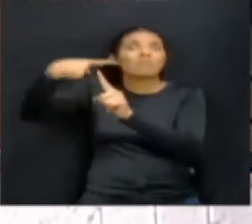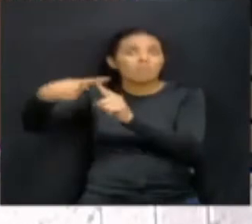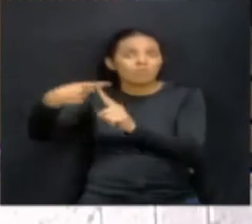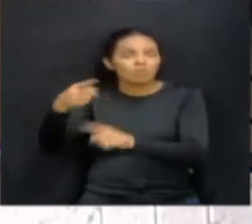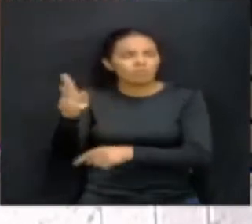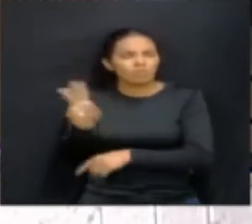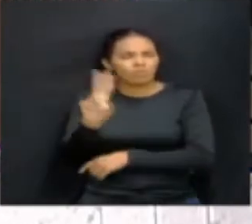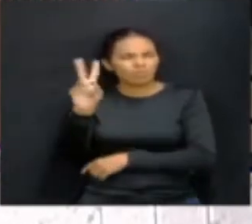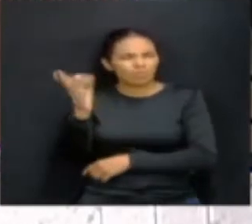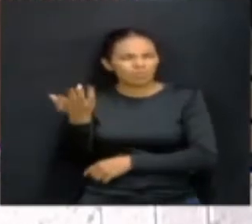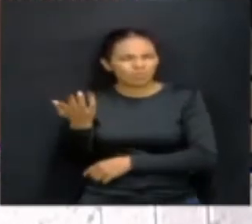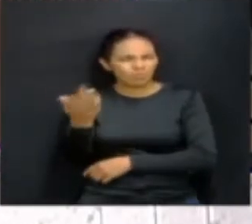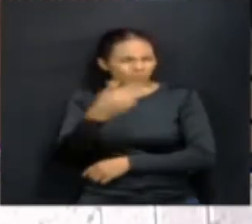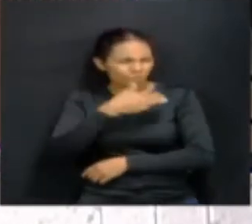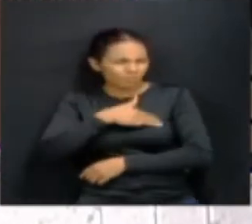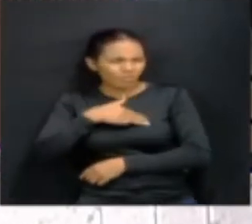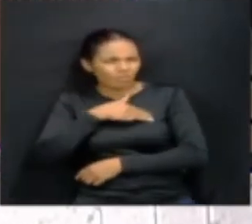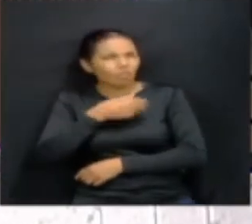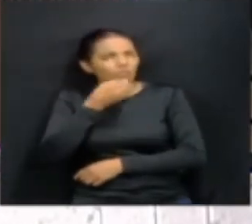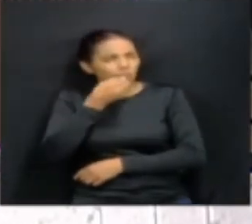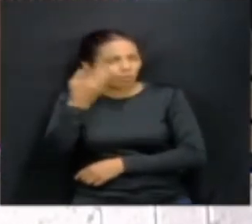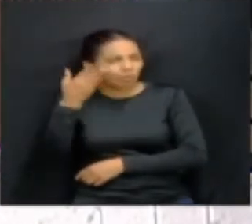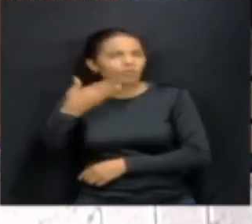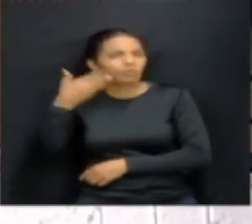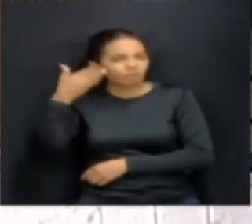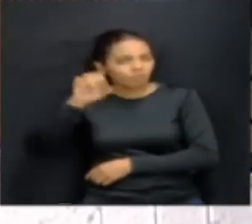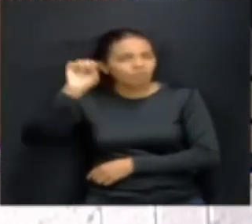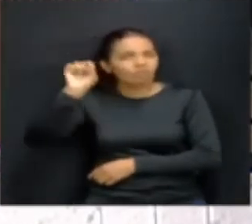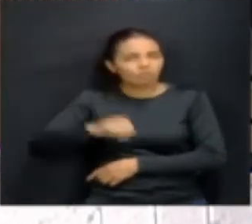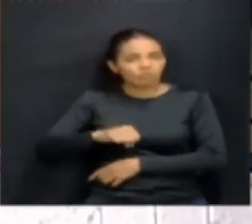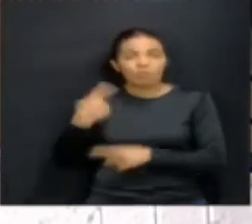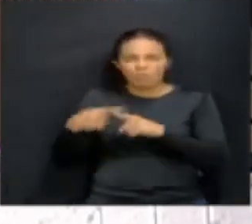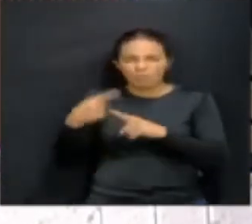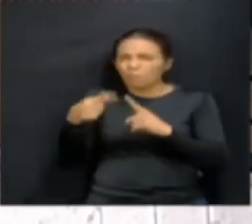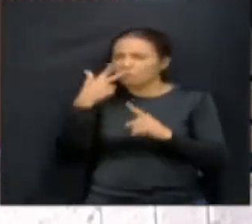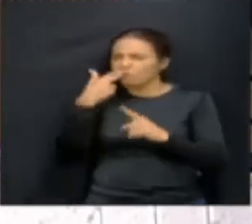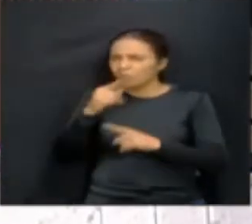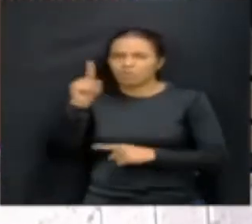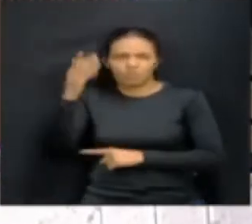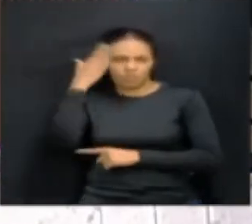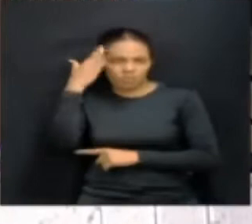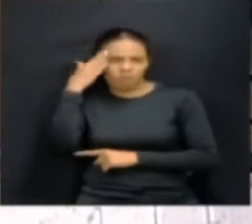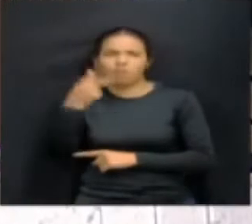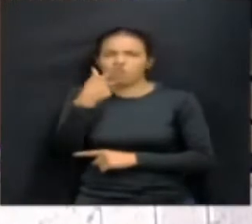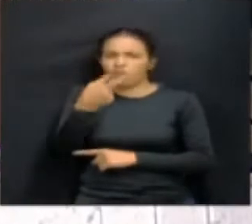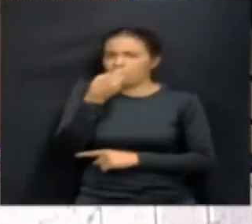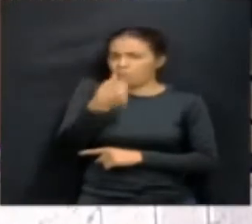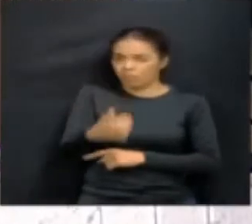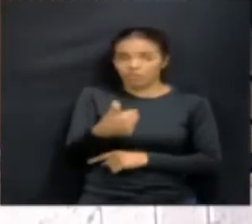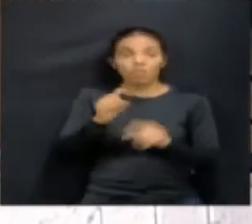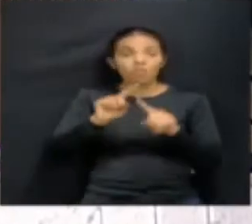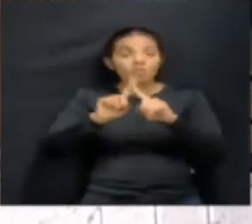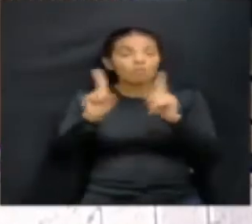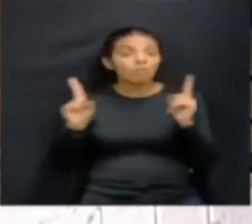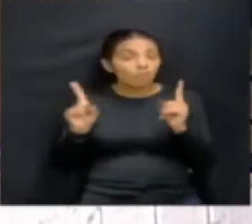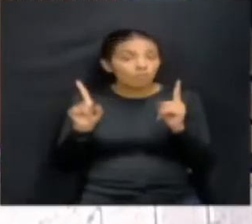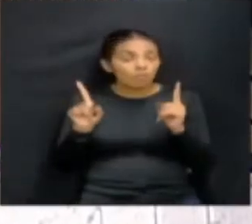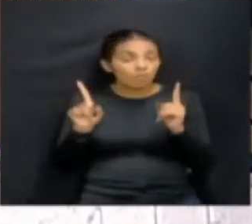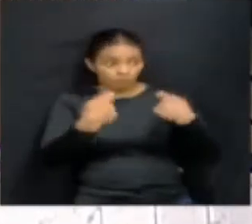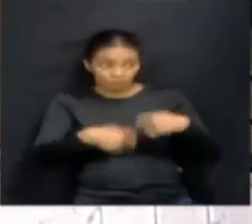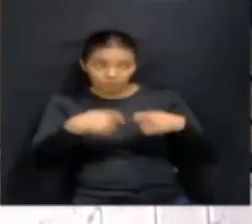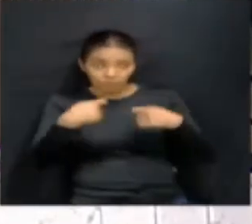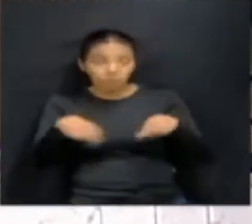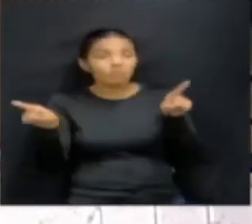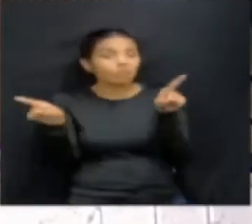Ministro é muito bom de discurso aliás um discurso eloquente bem falado mas de ação é